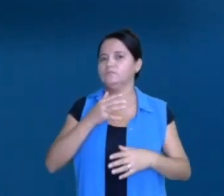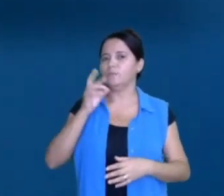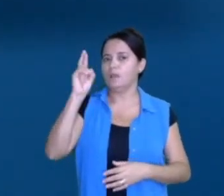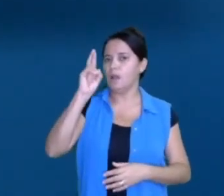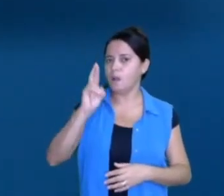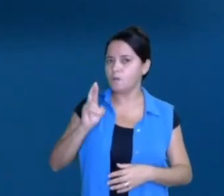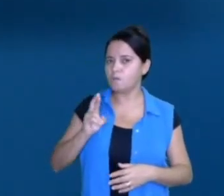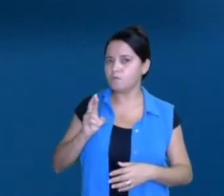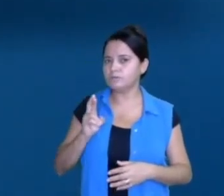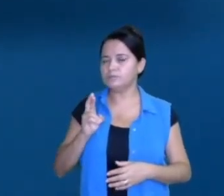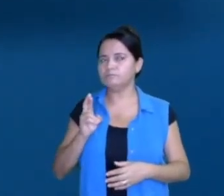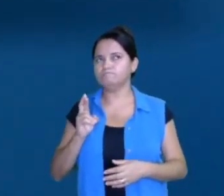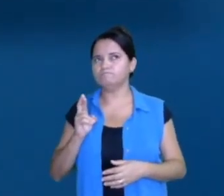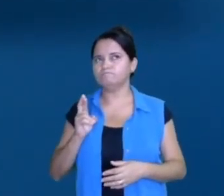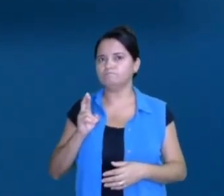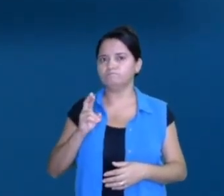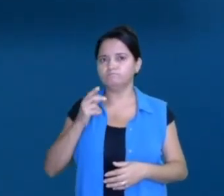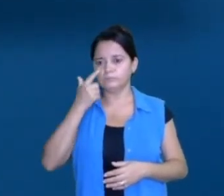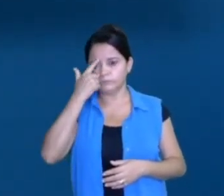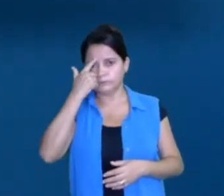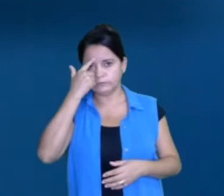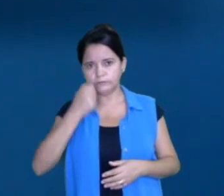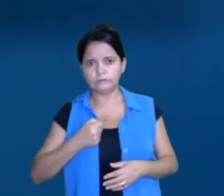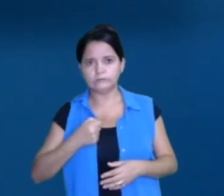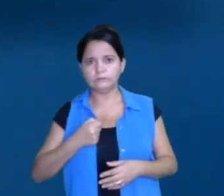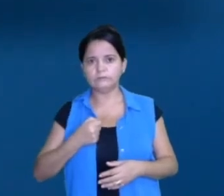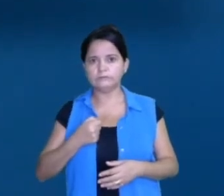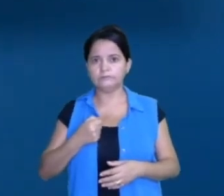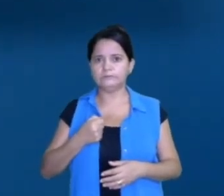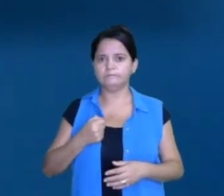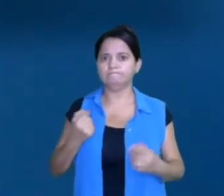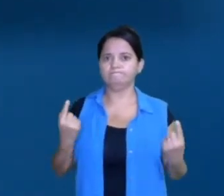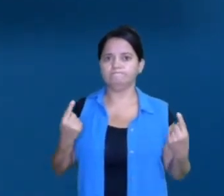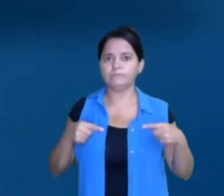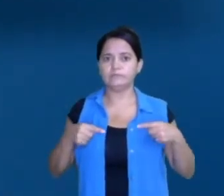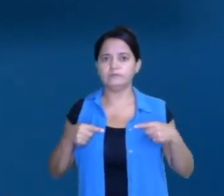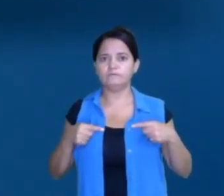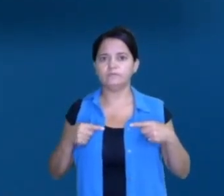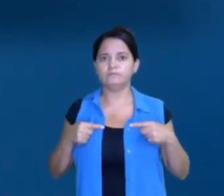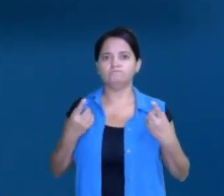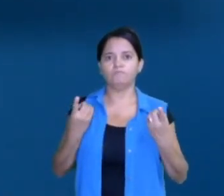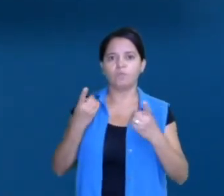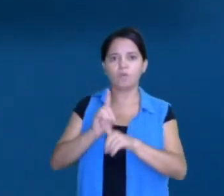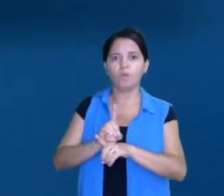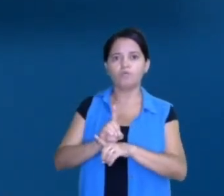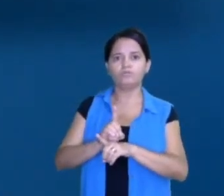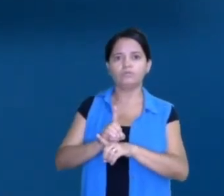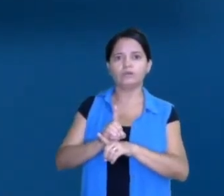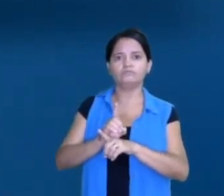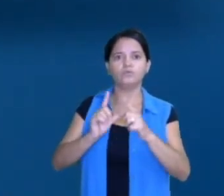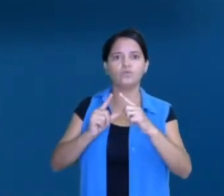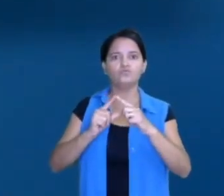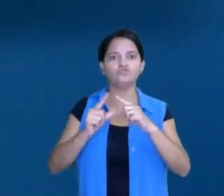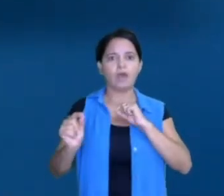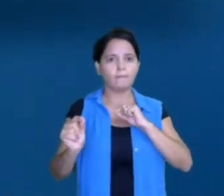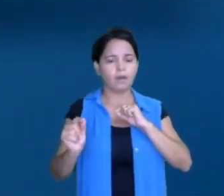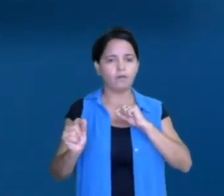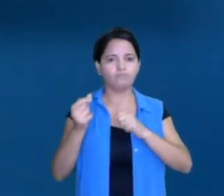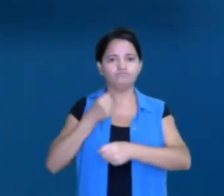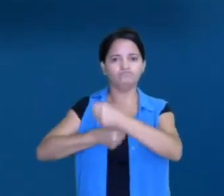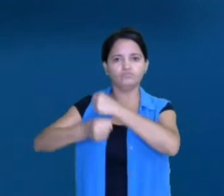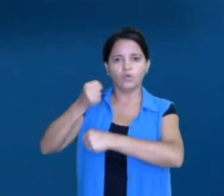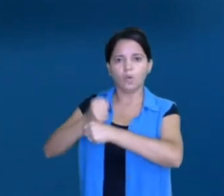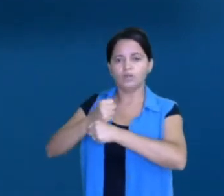entrar em confronto contra o Japão. Isso em 1905. Tinha